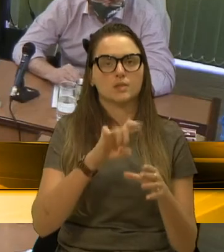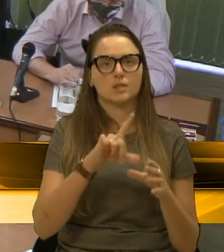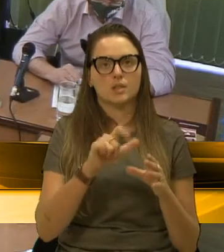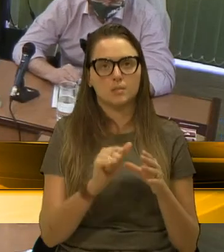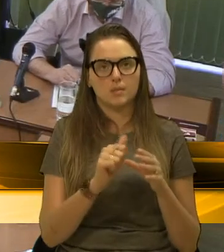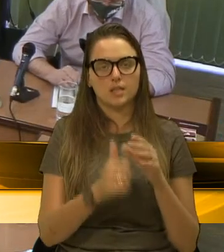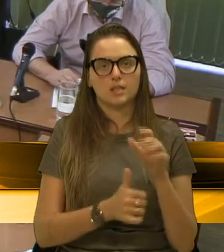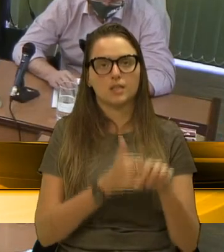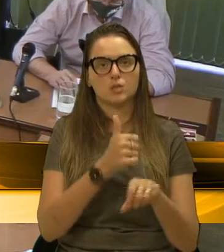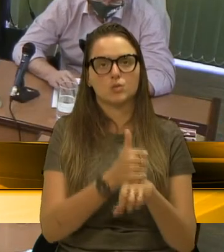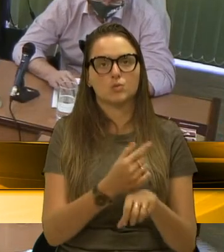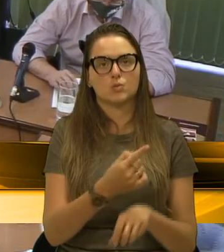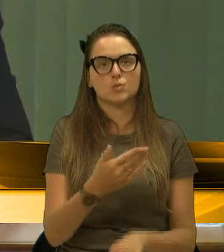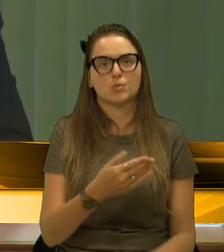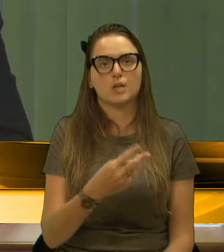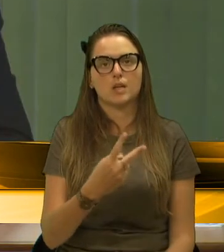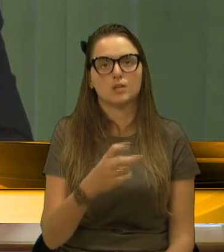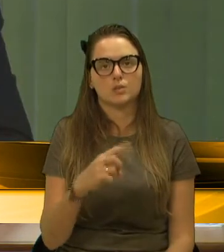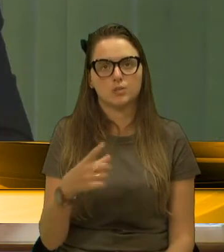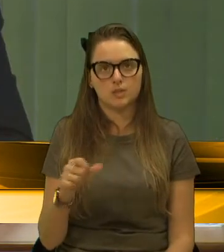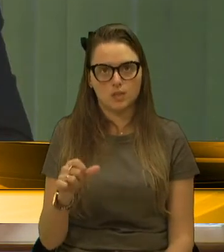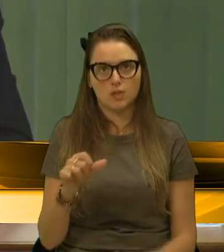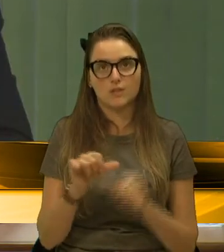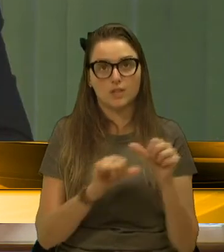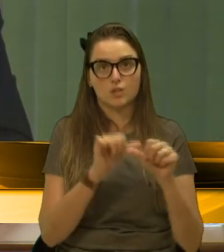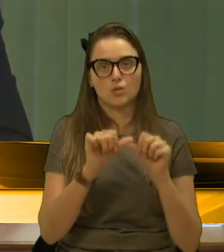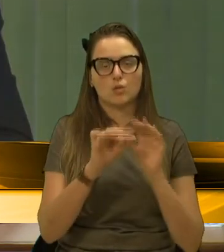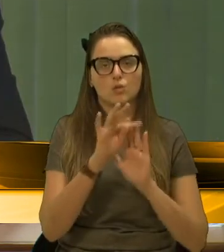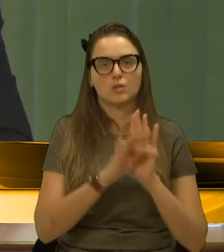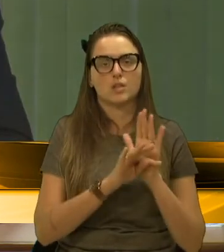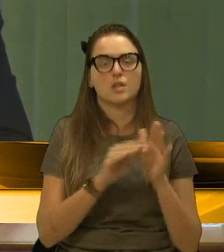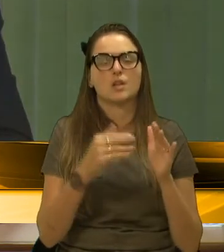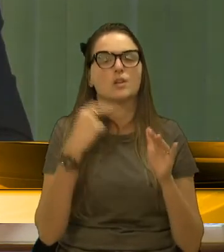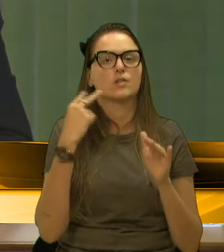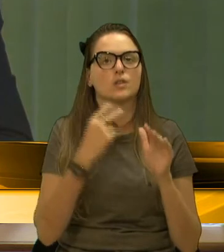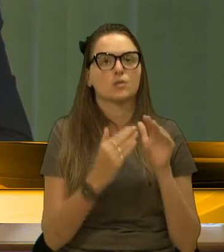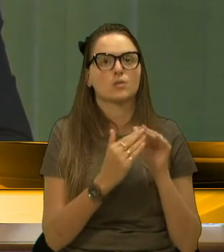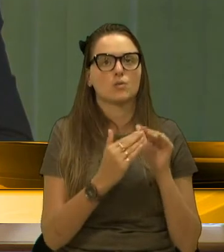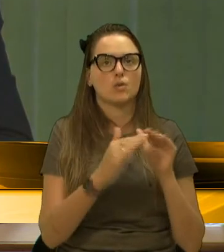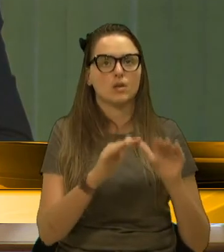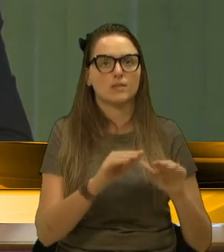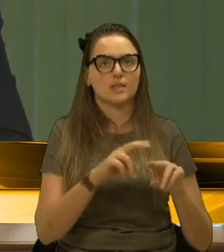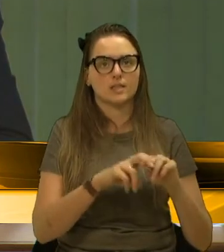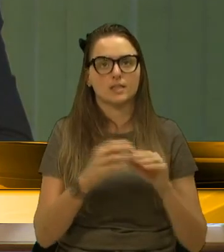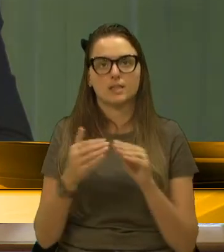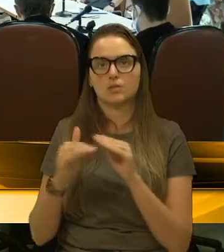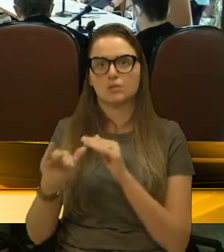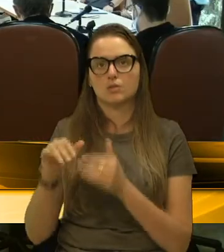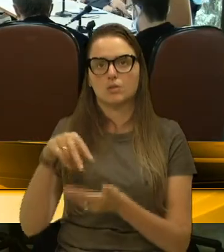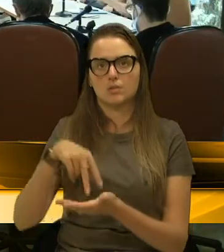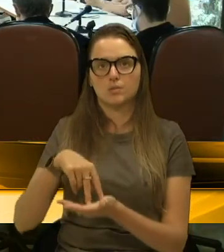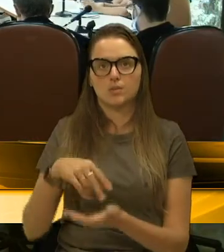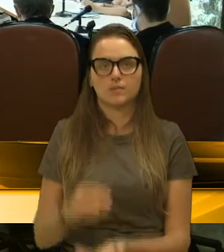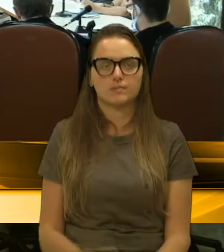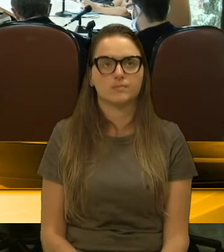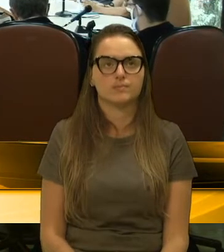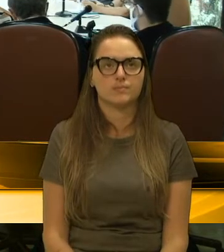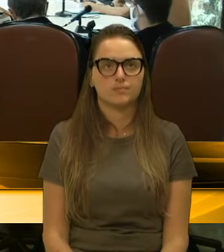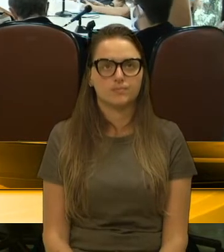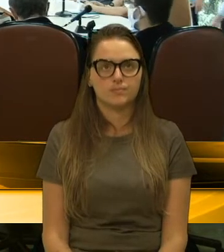Justificativa 1 de 2019. Vereadores favoráveis permaneçam sentados e os contrários levantem-se.